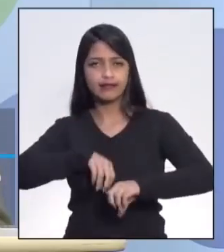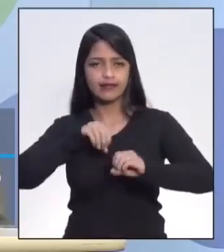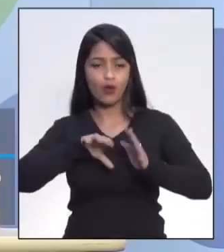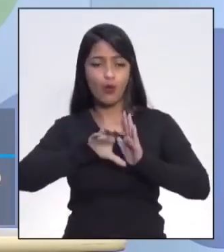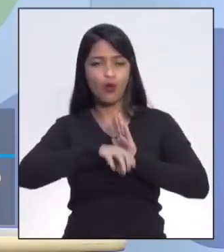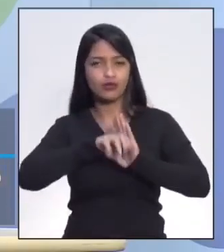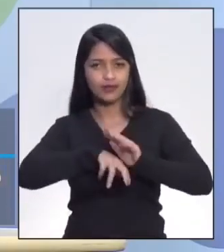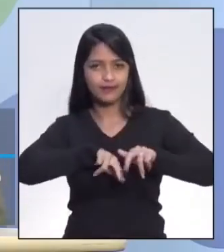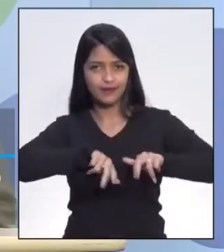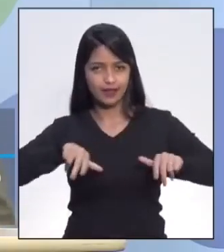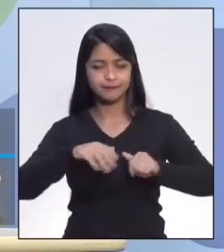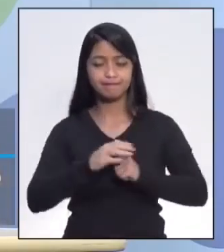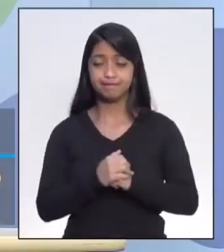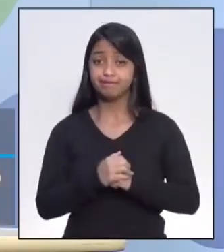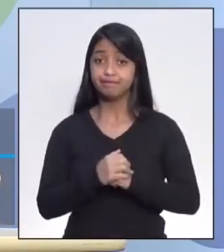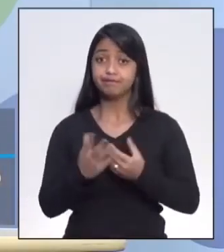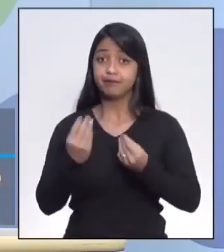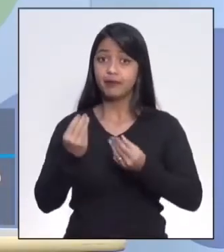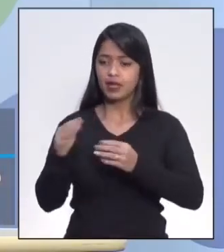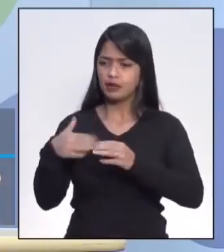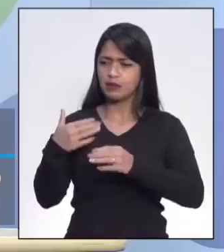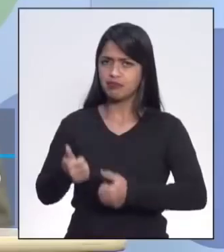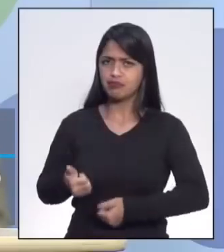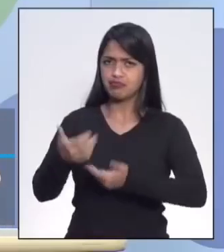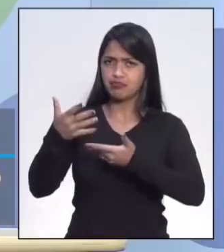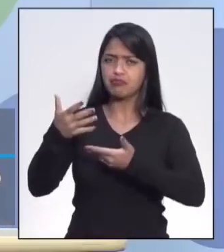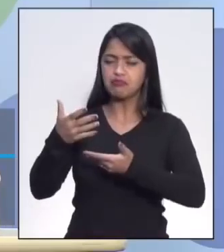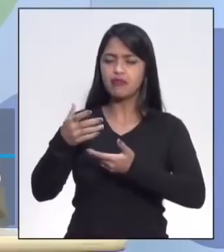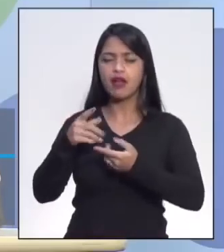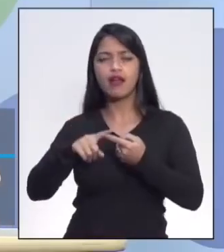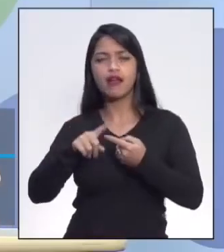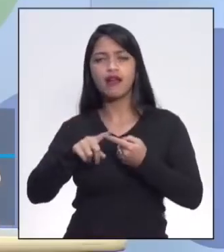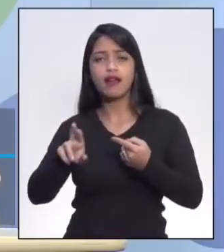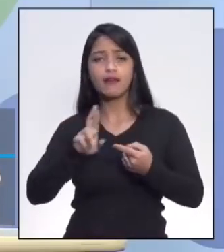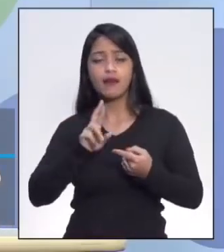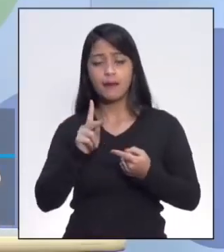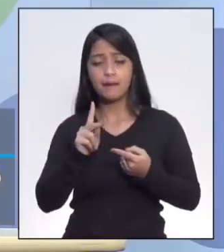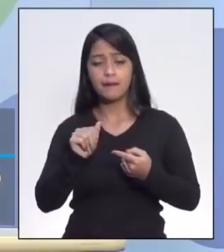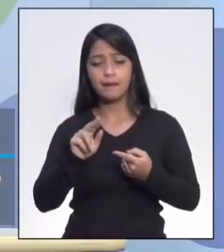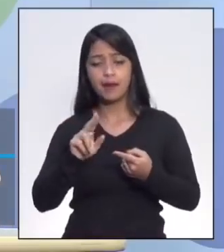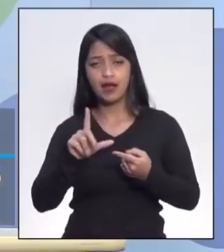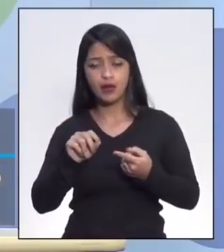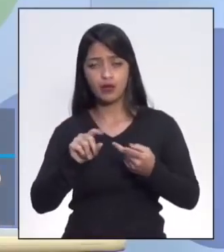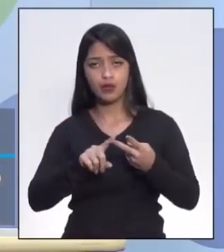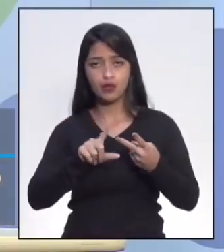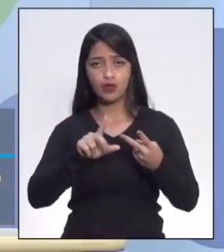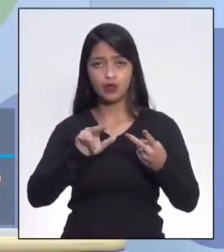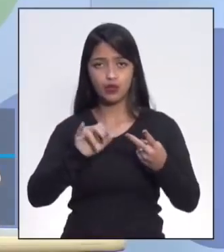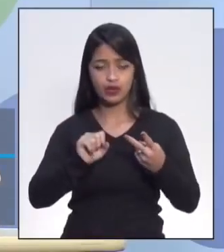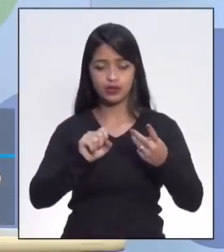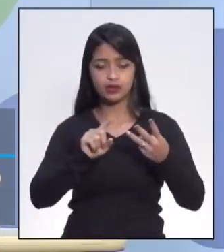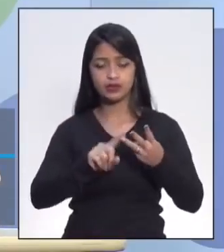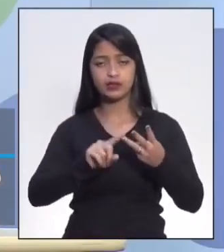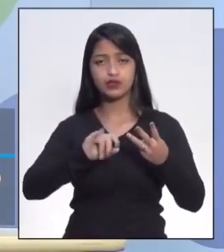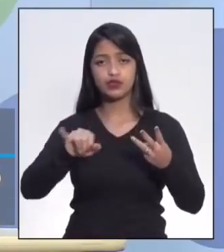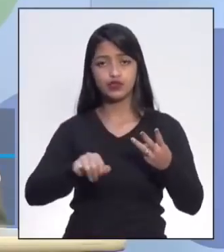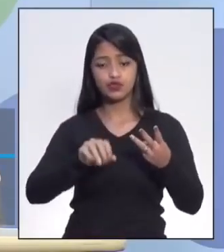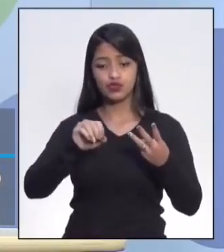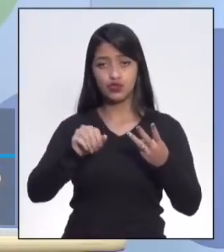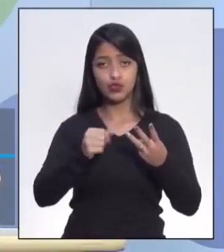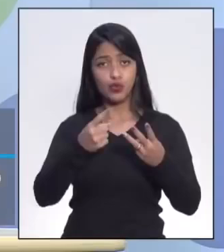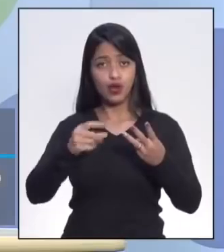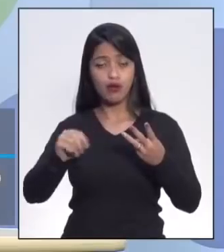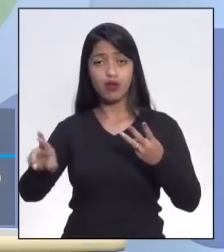pessoal interagiu bem e mandou as respostas. O Paulo, o Luiz Felipe, o João Paulo colocaram